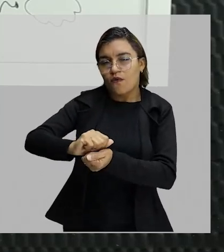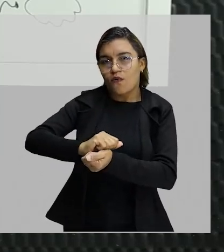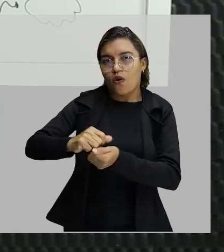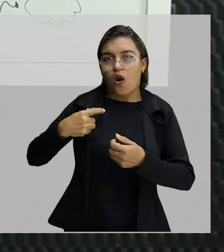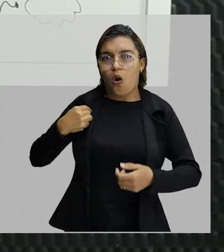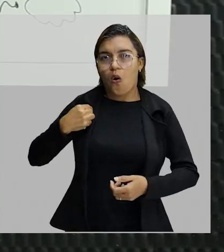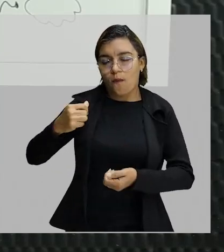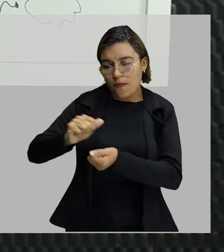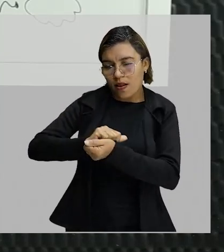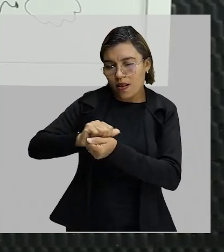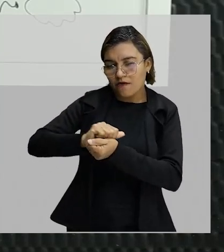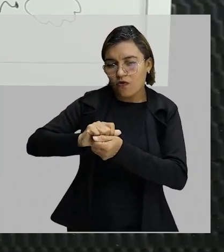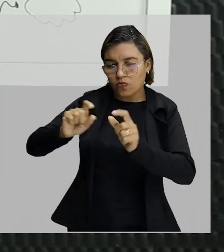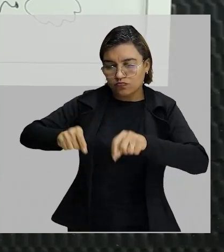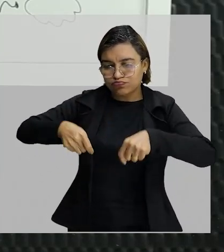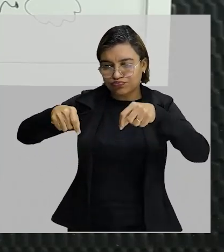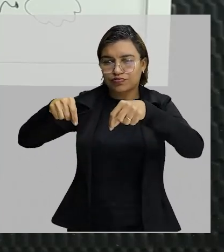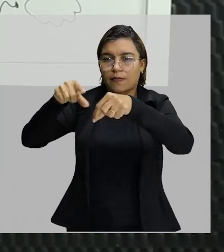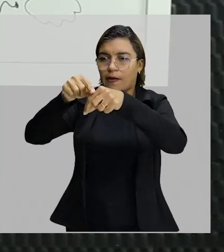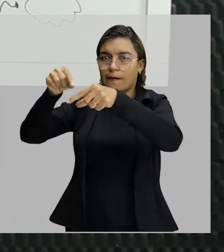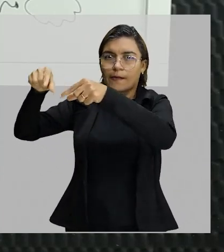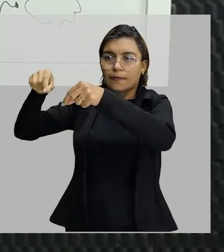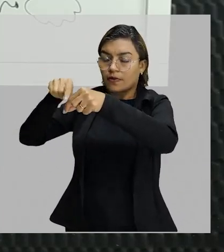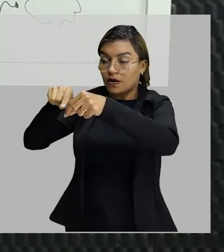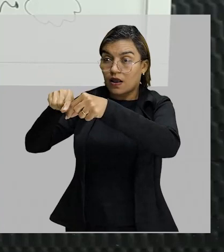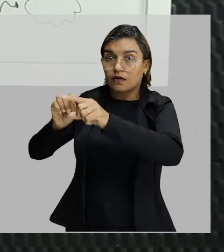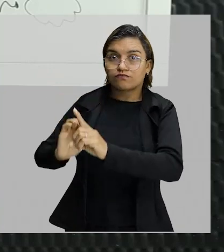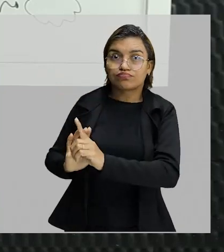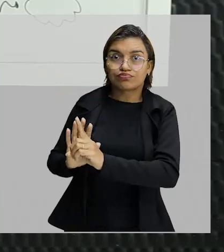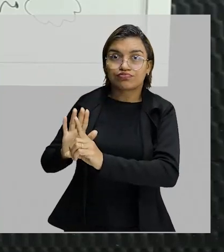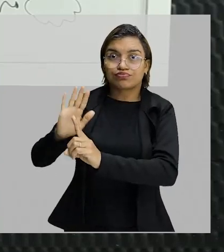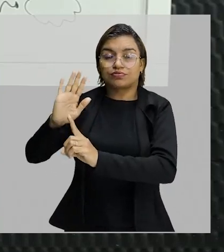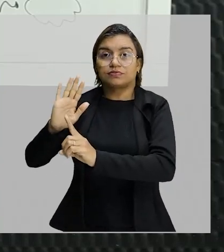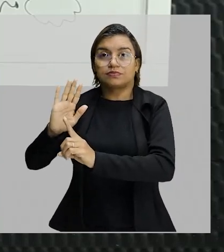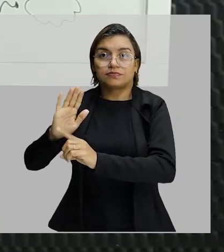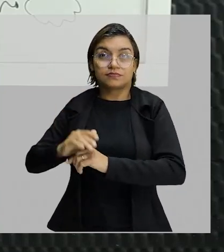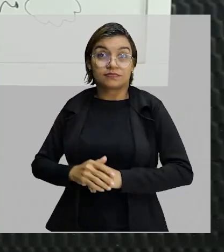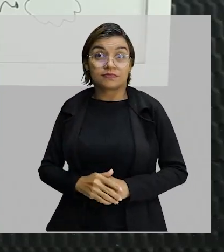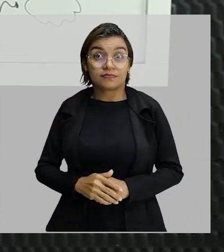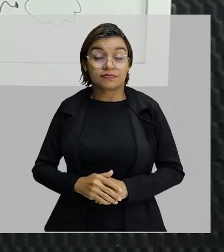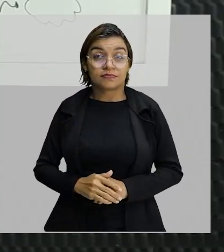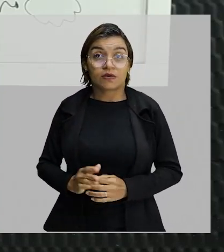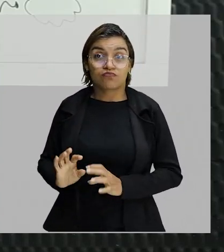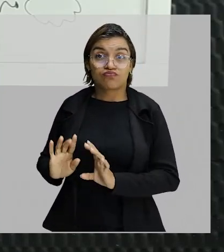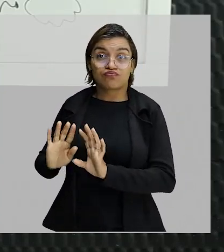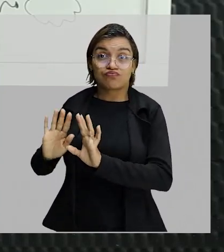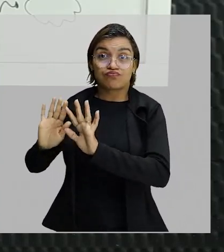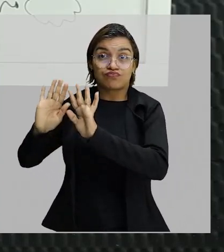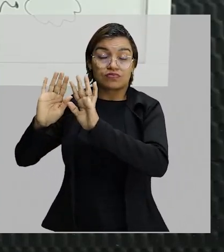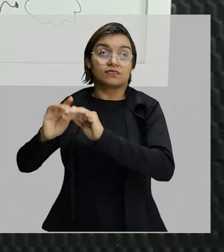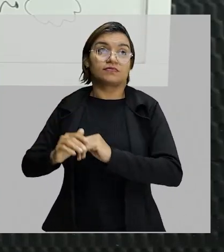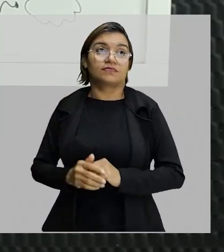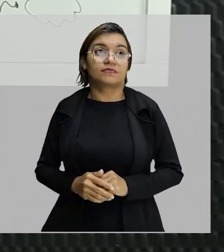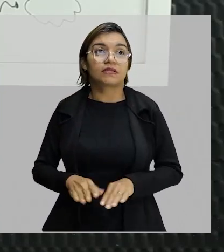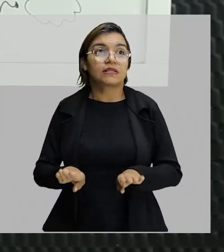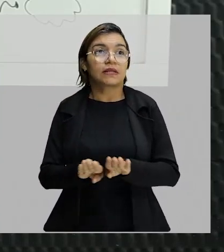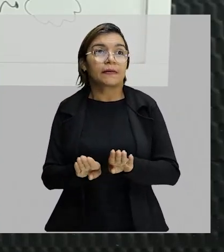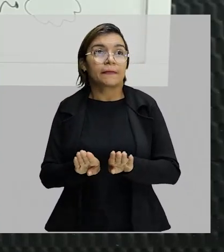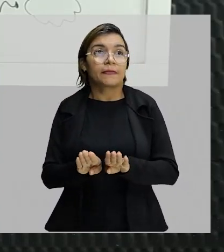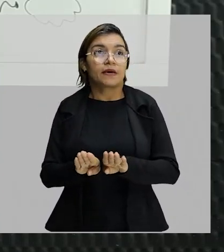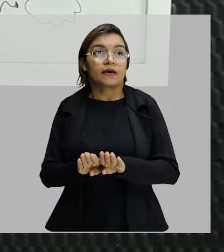evaporar. Vai mudar de estado líquido para o estado de gás. Evaporou. E tem o que nós chamamos de calefação.